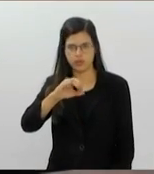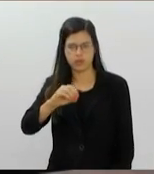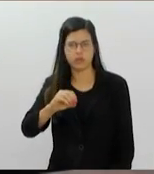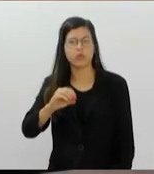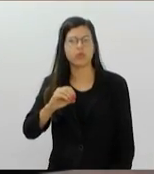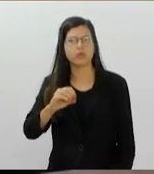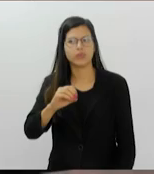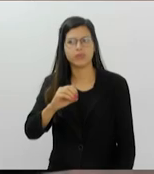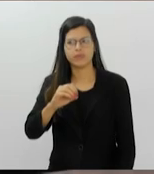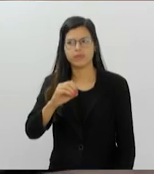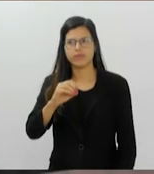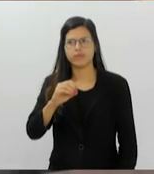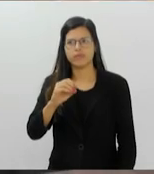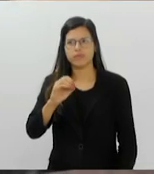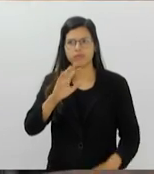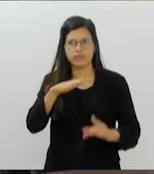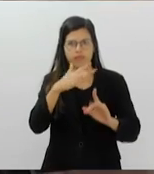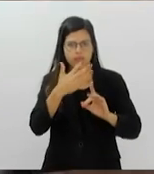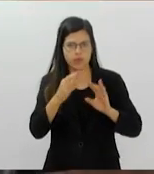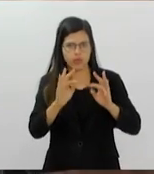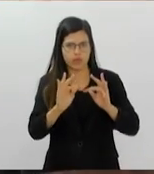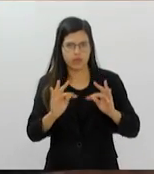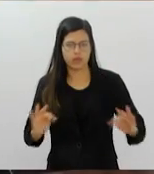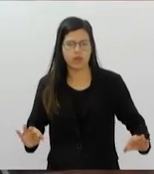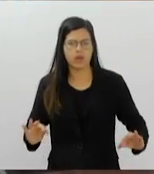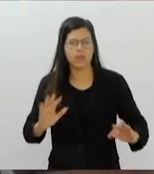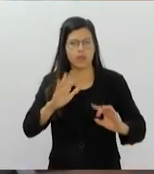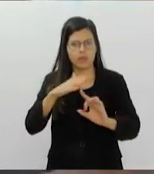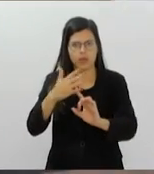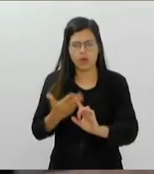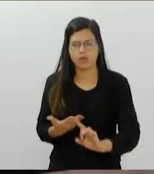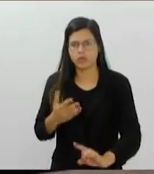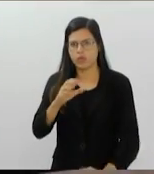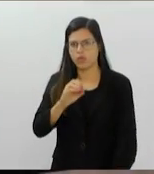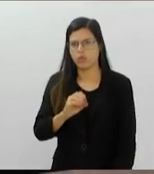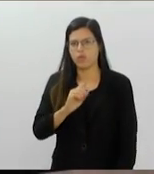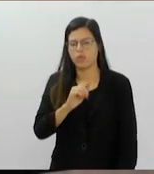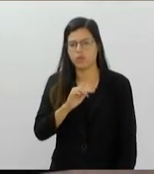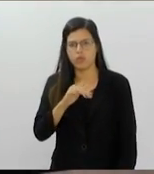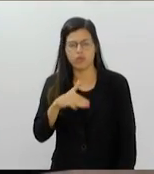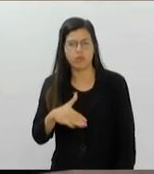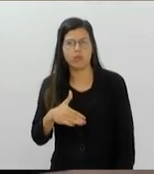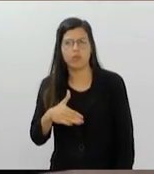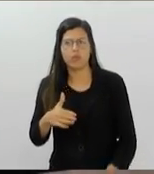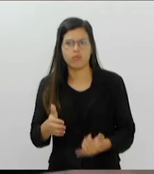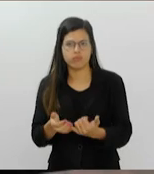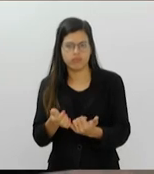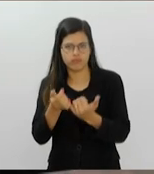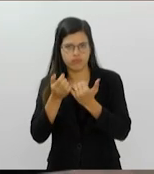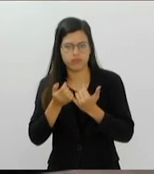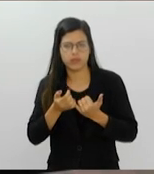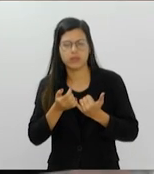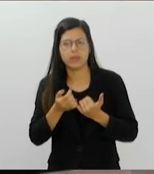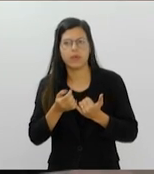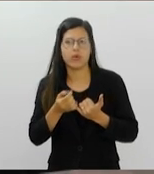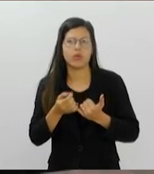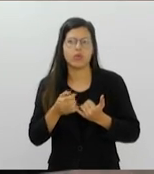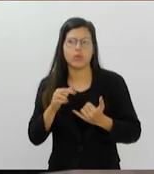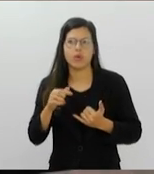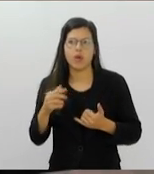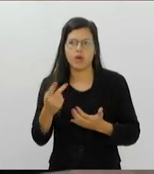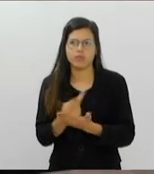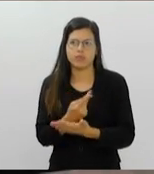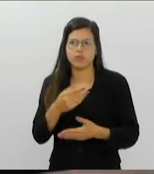o templo em homenagem a algum patrimônio material, tendo em vista que aconteceram